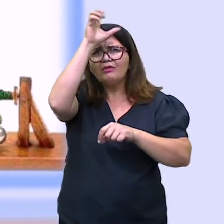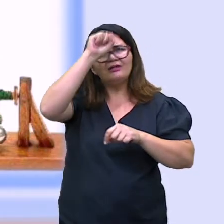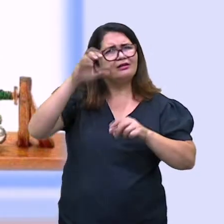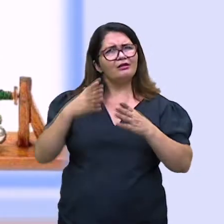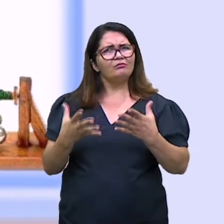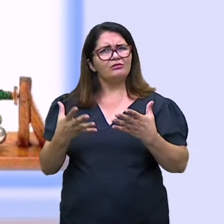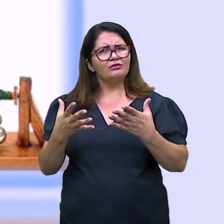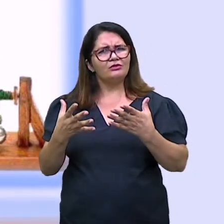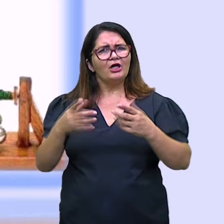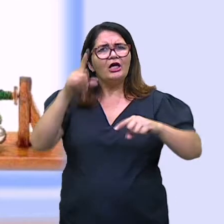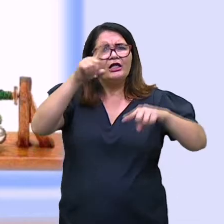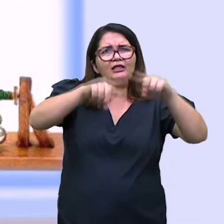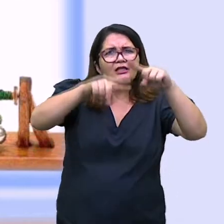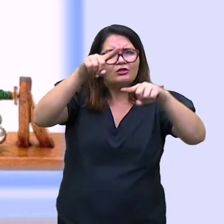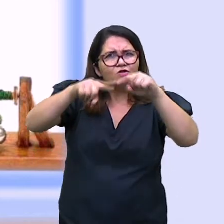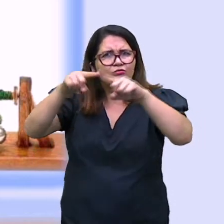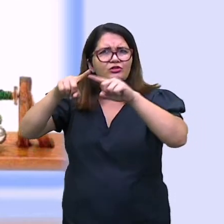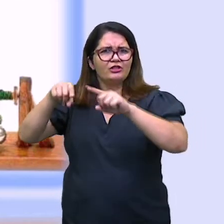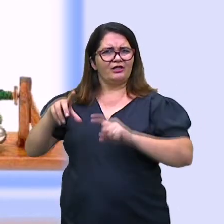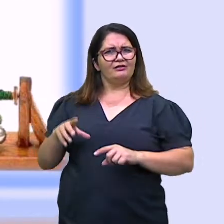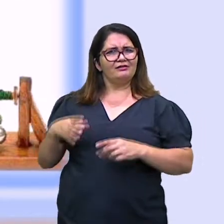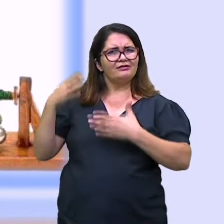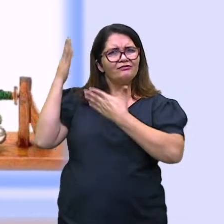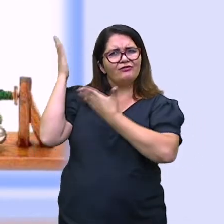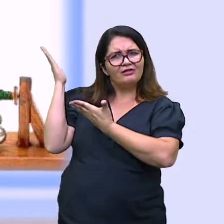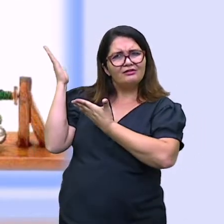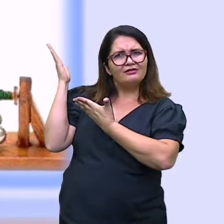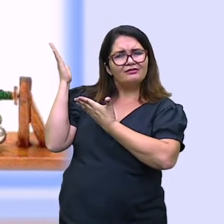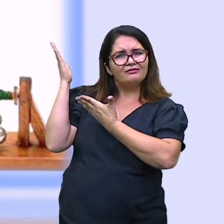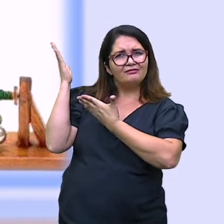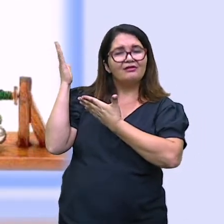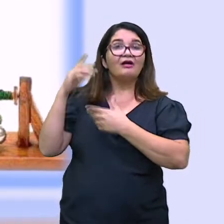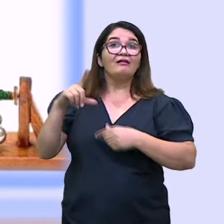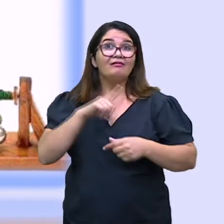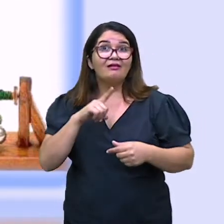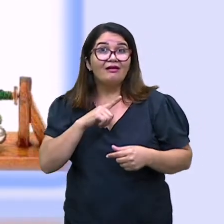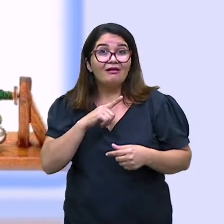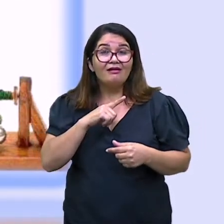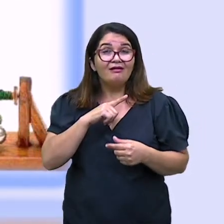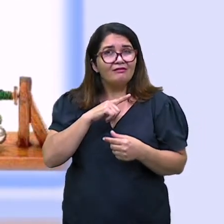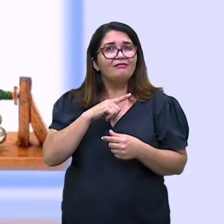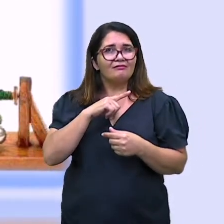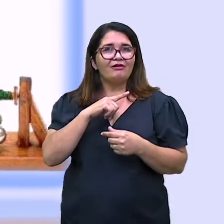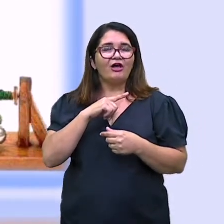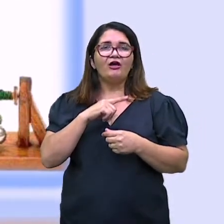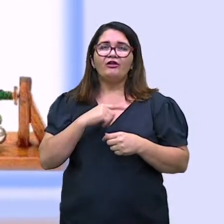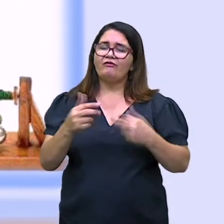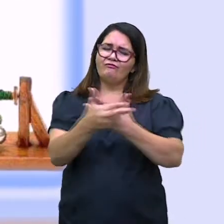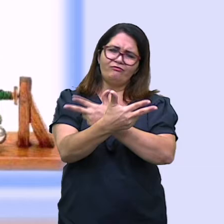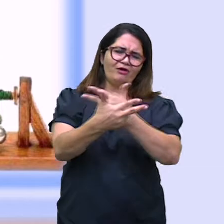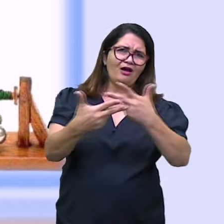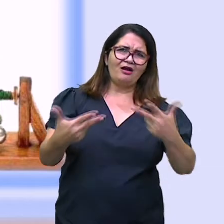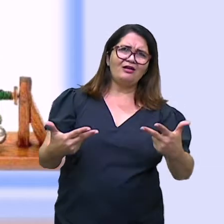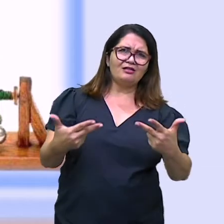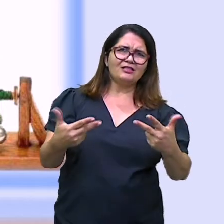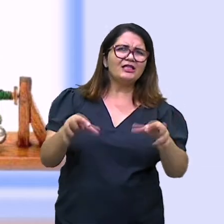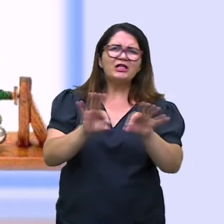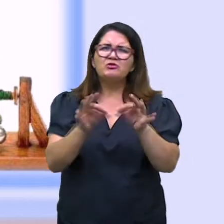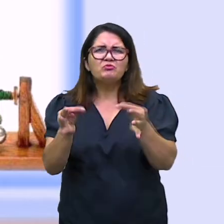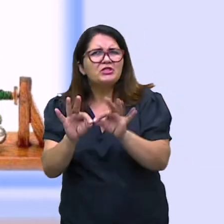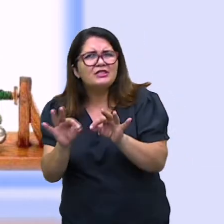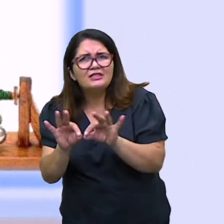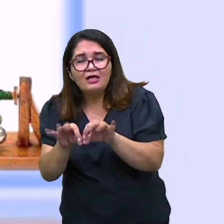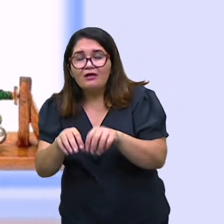falamos? Nós falamos que existem máquinas simples e que elas estão inseridas no nosso dia a dia. A gente faz uso